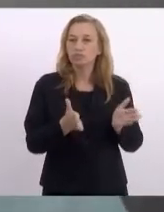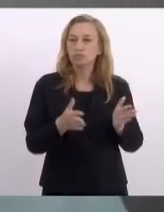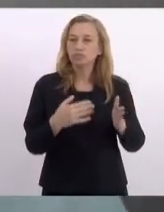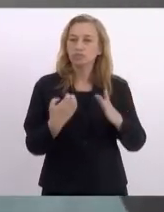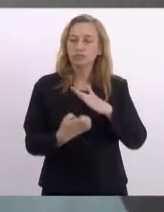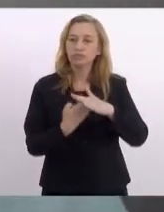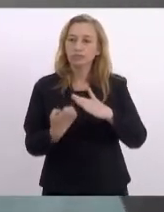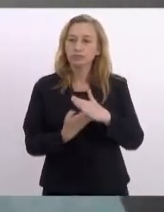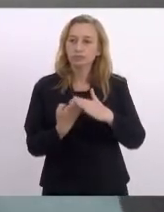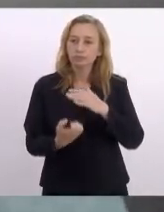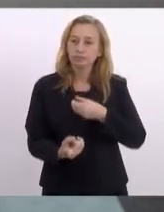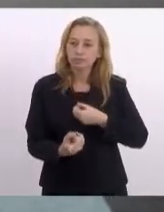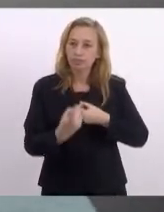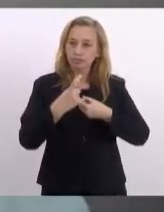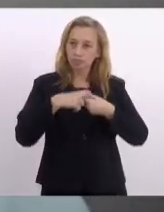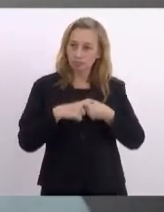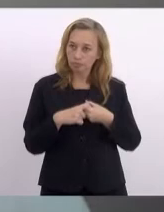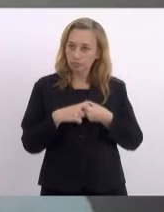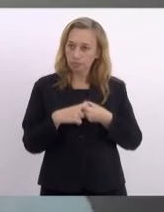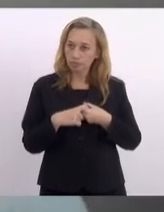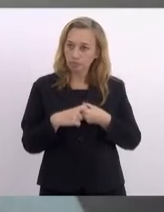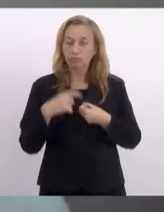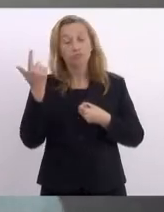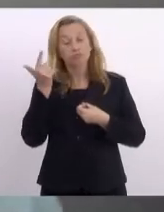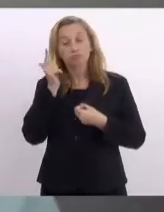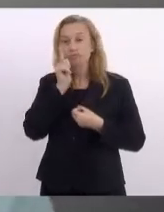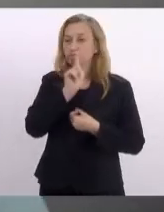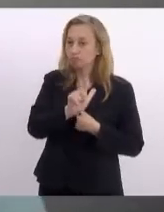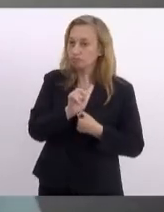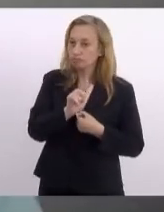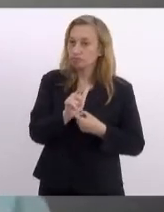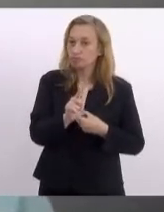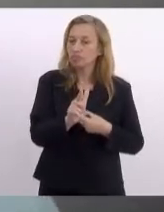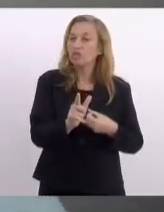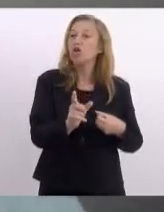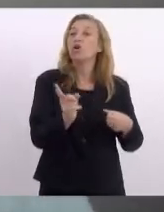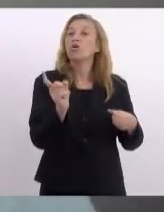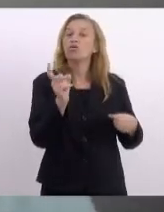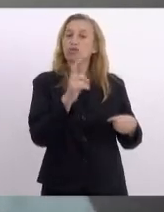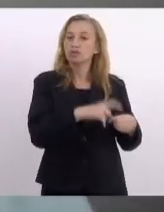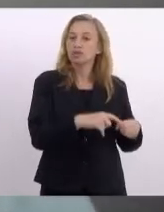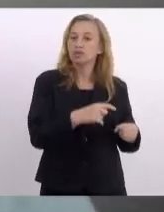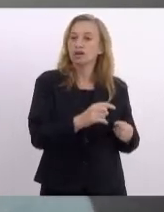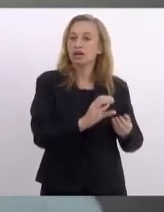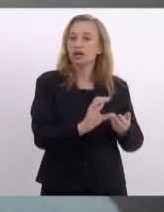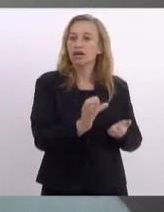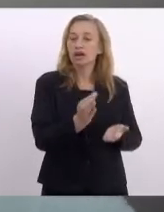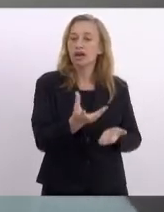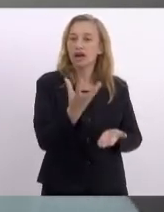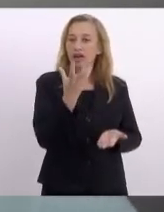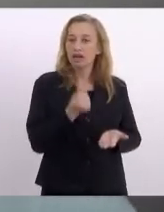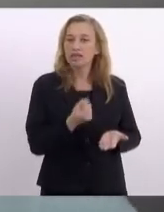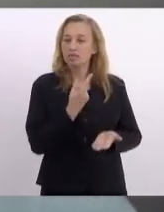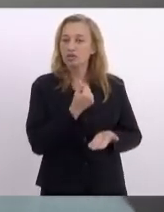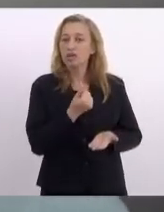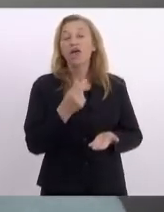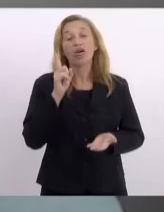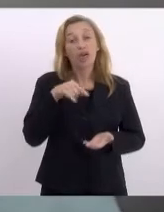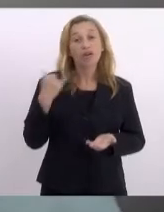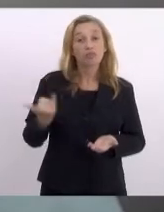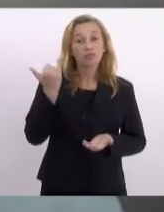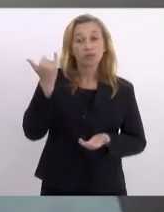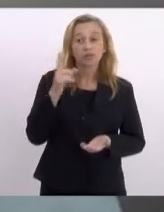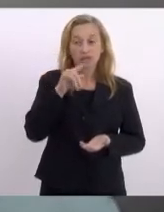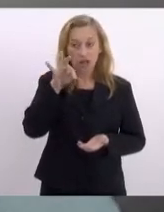recuou numa expectativa de que vai conseguir voltar a receber esse dinheiro. É muito importante que o DETRO, que é o